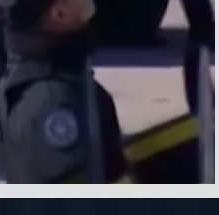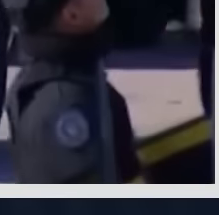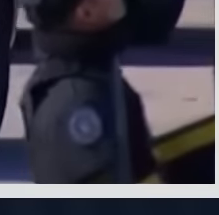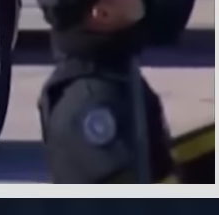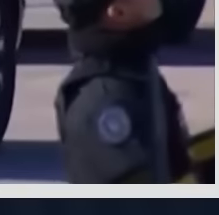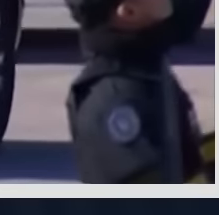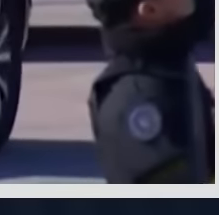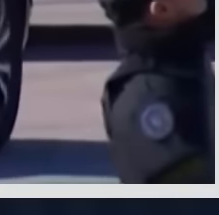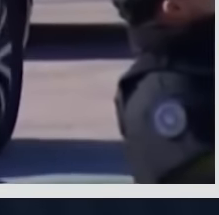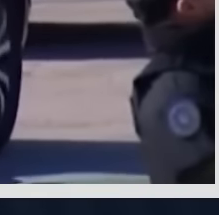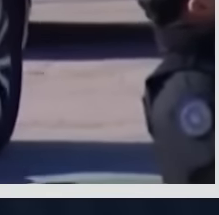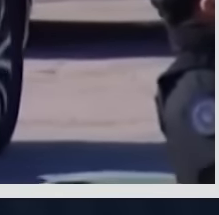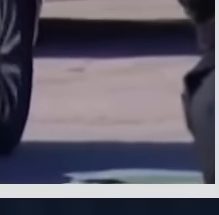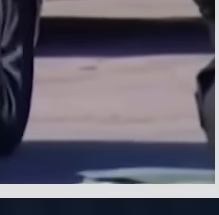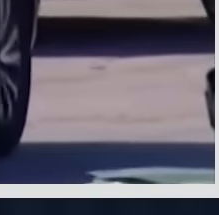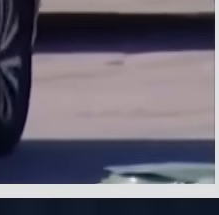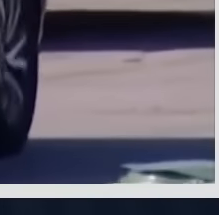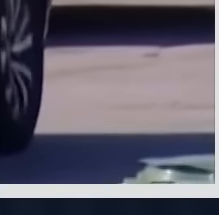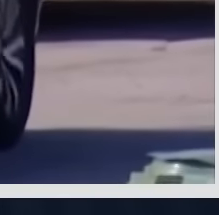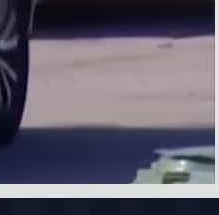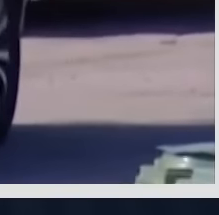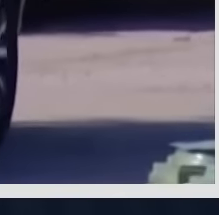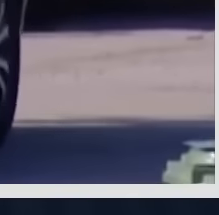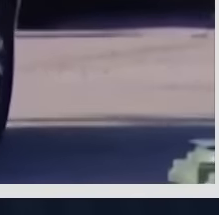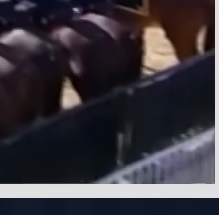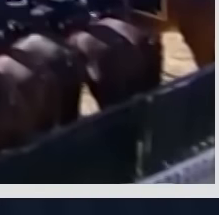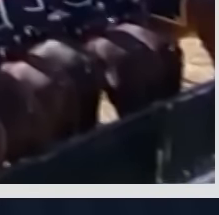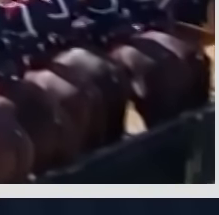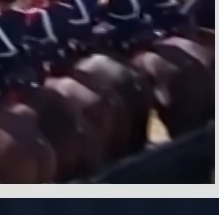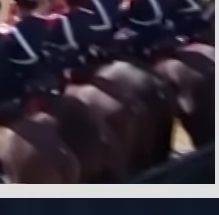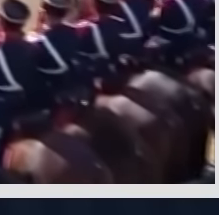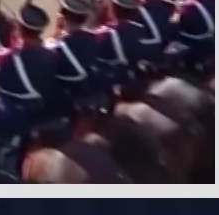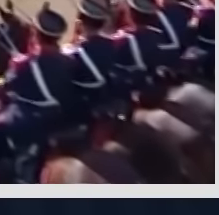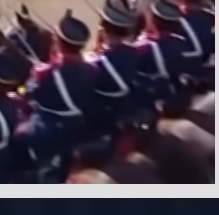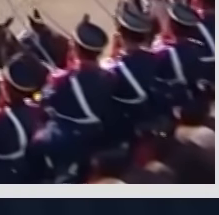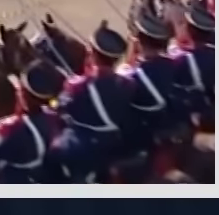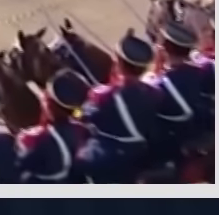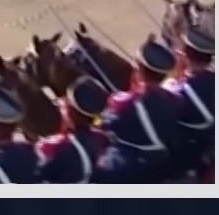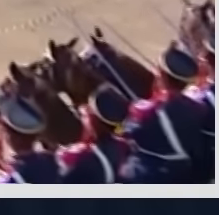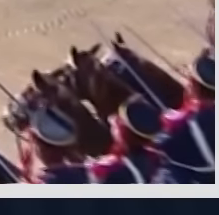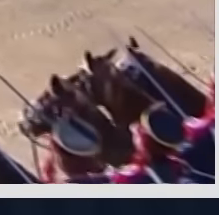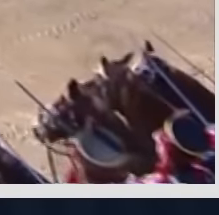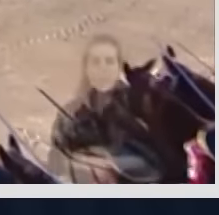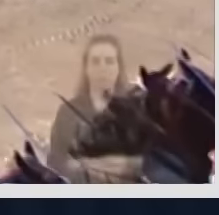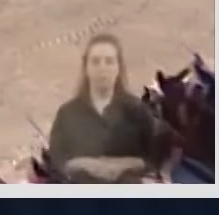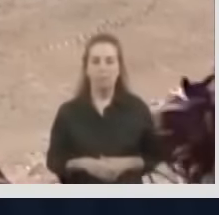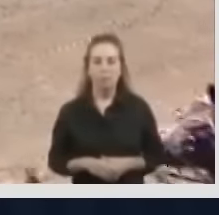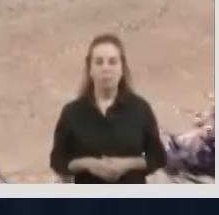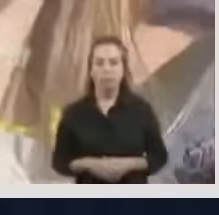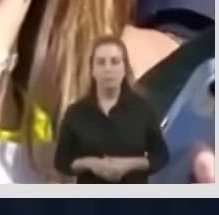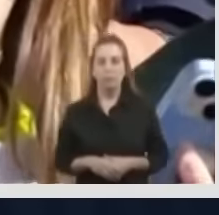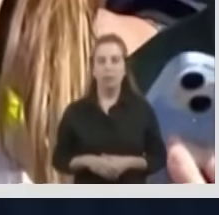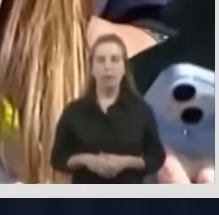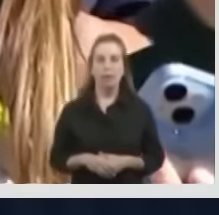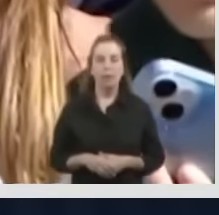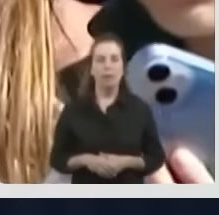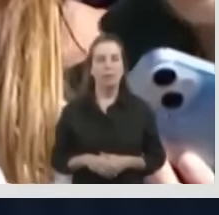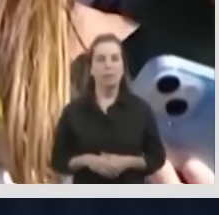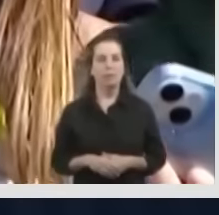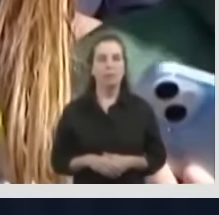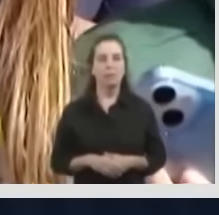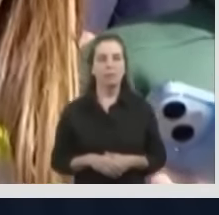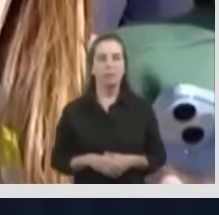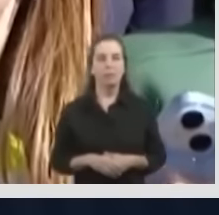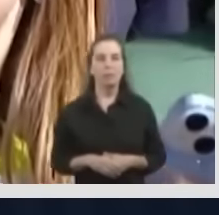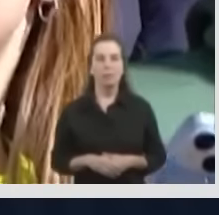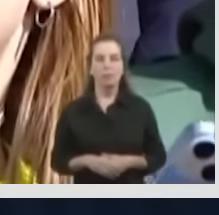os direitos de quem são os detentores da biotecnologia. Agora, usando as palavras do próprio Milei, em Palermo,